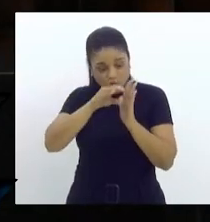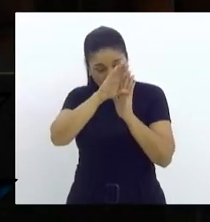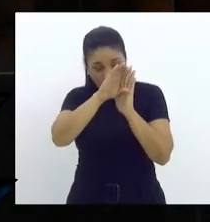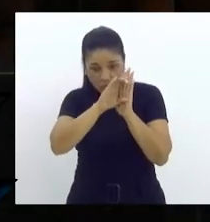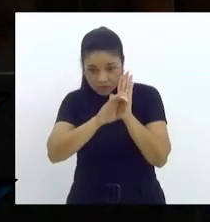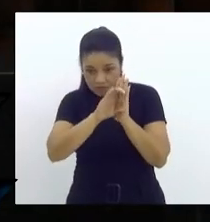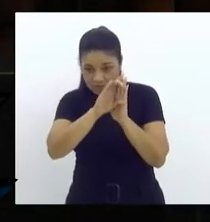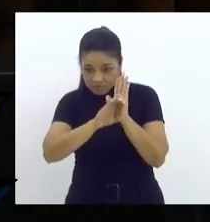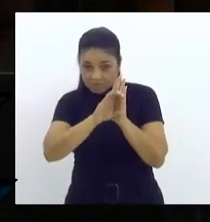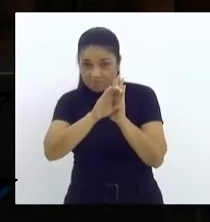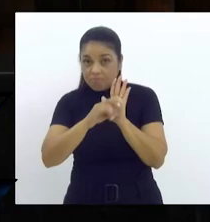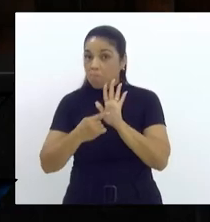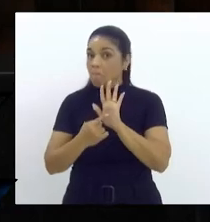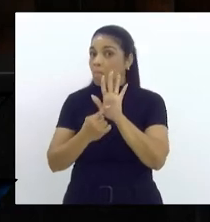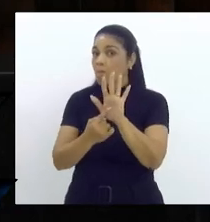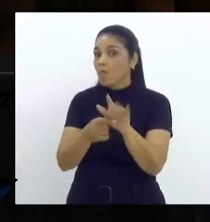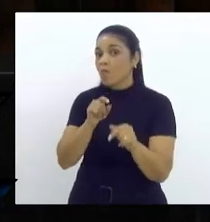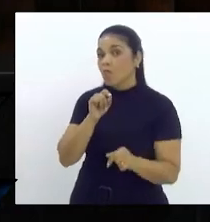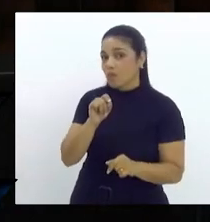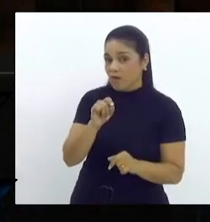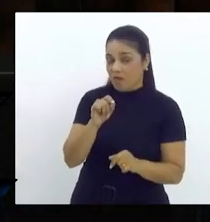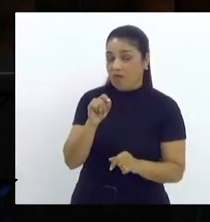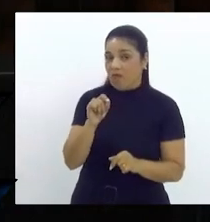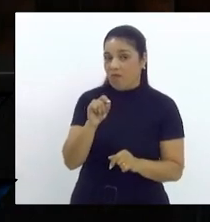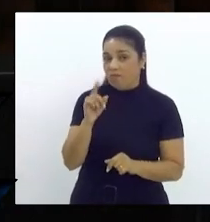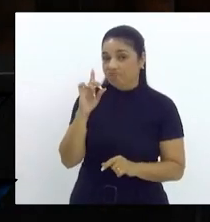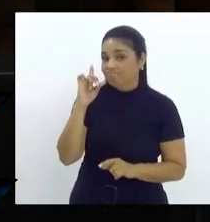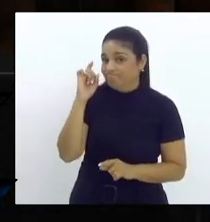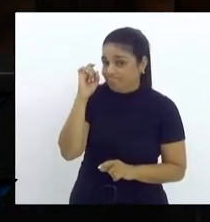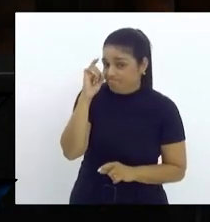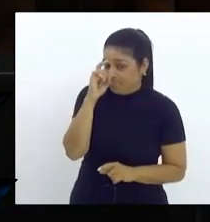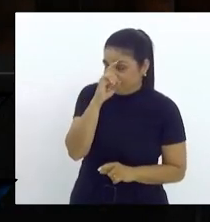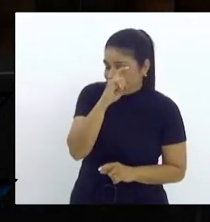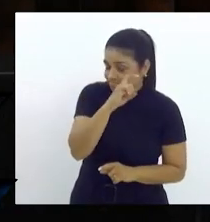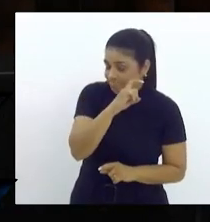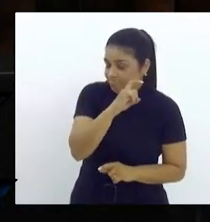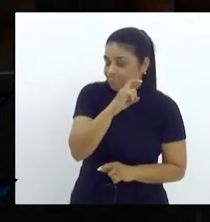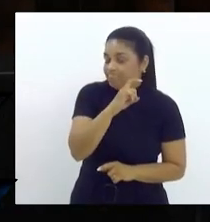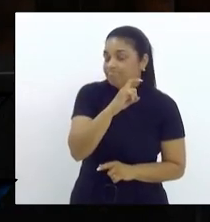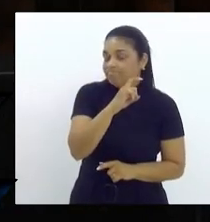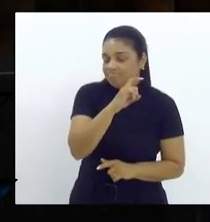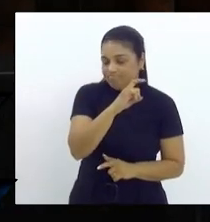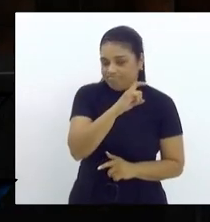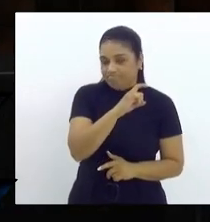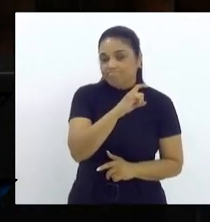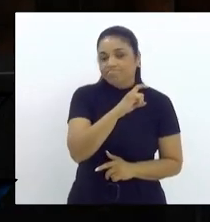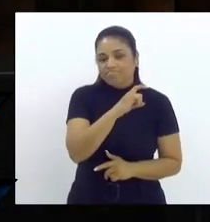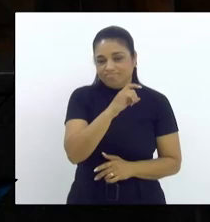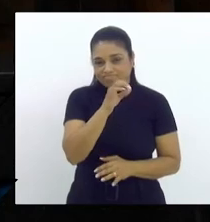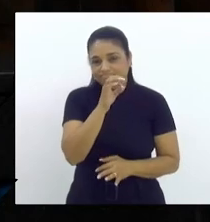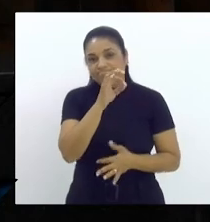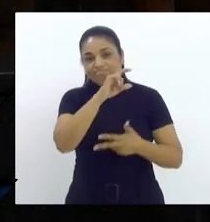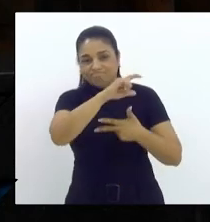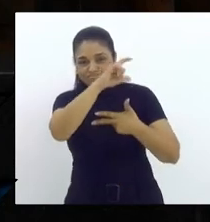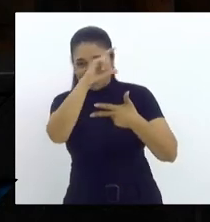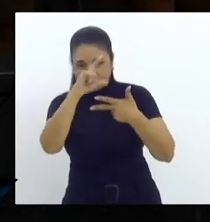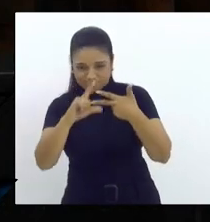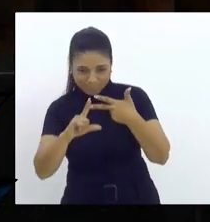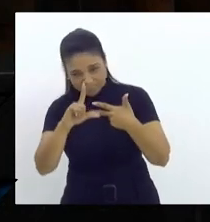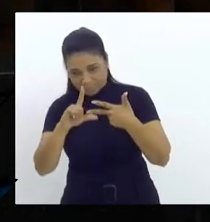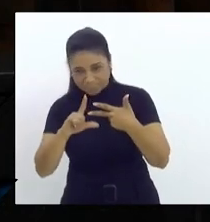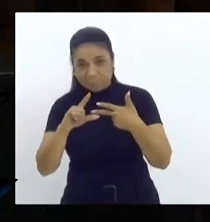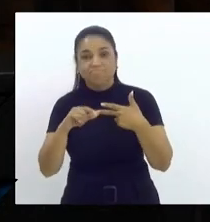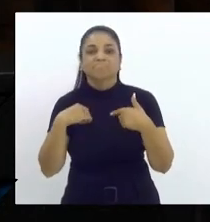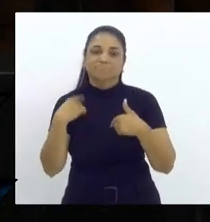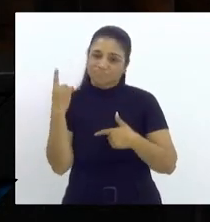mostram como é difícil legislar sobre isso. E a União